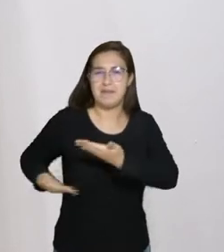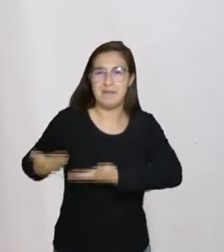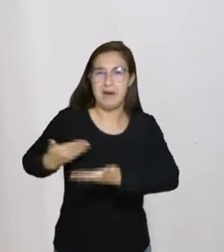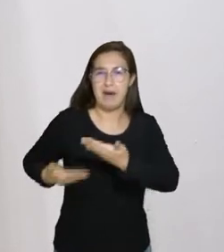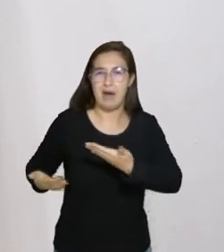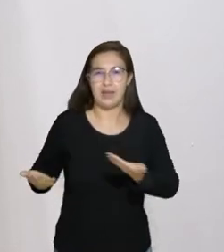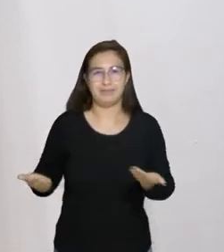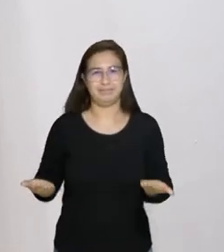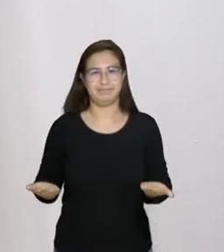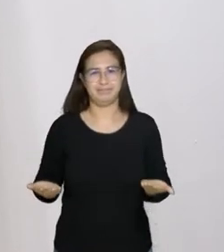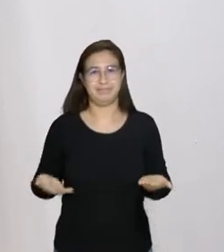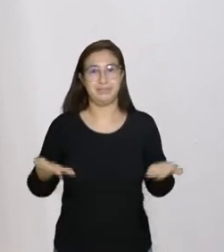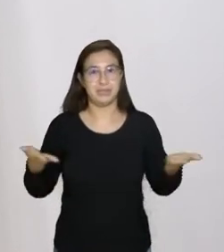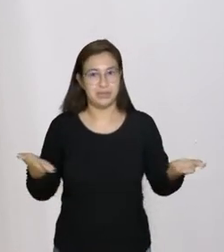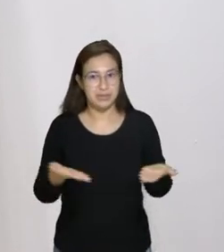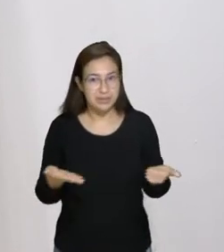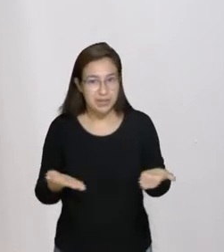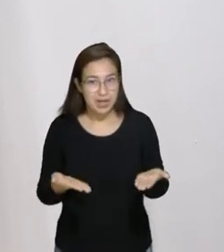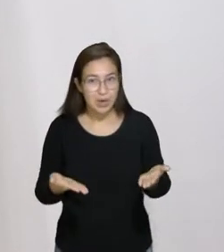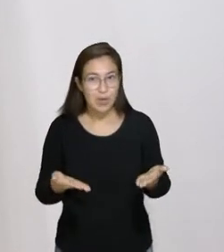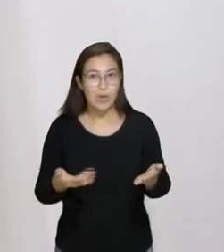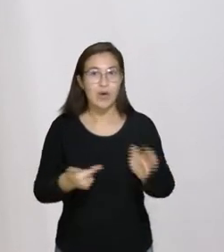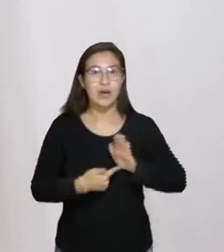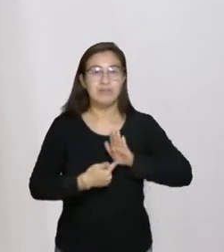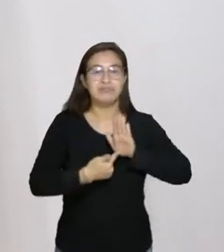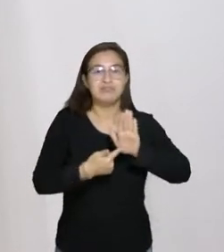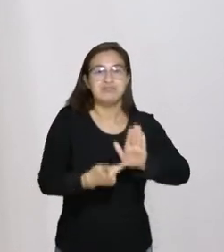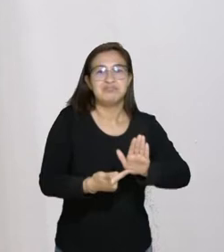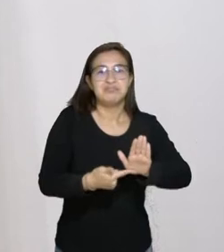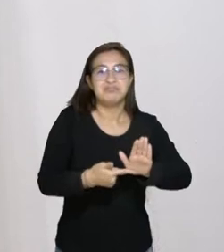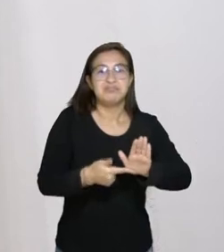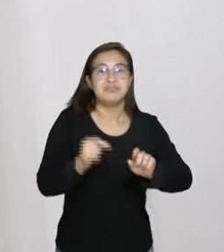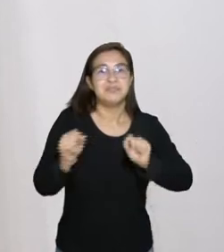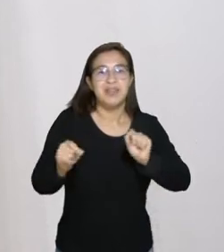agora se posta de bonzinho.